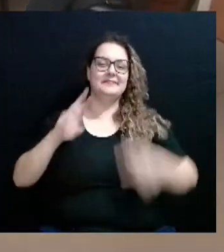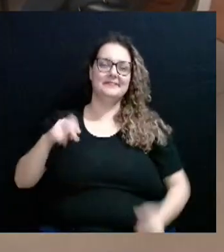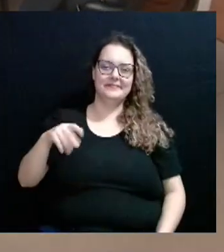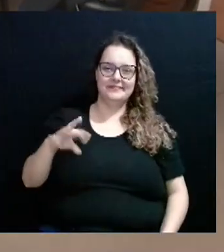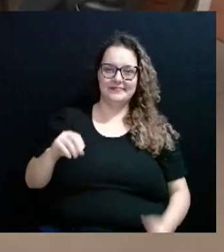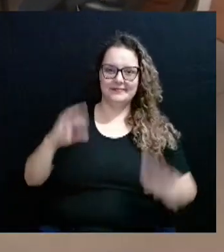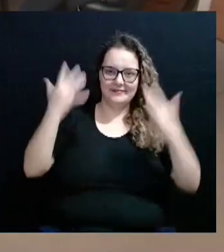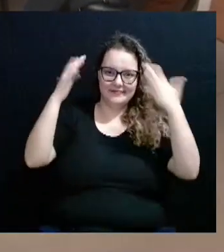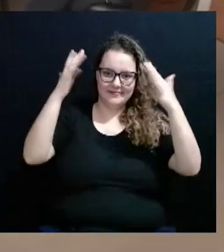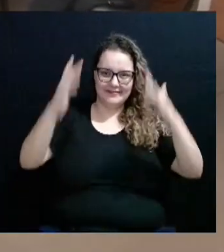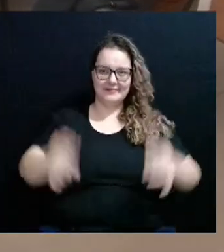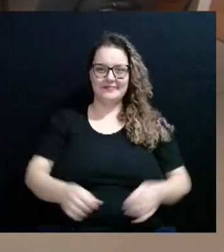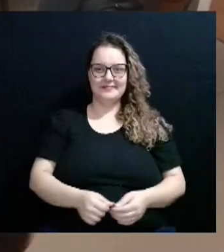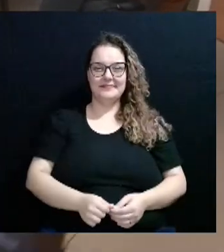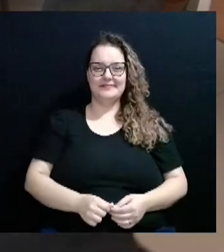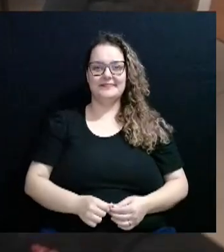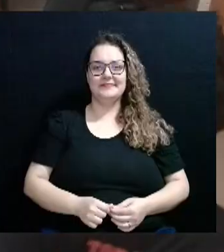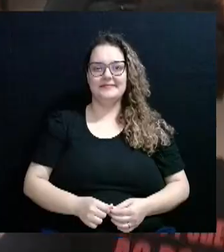Renato!